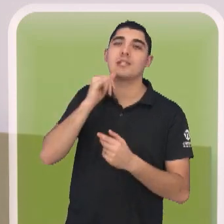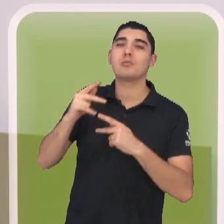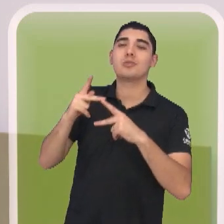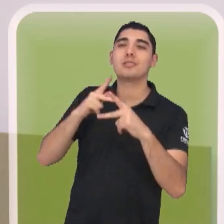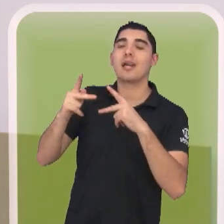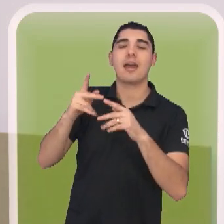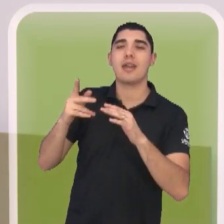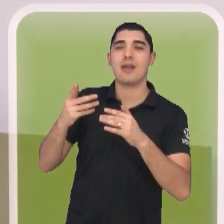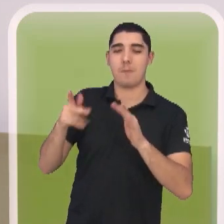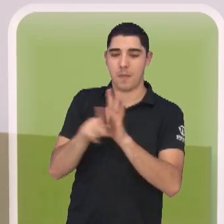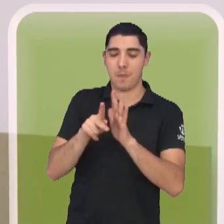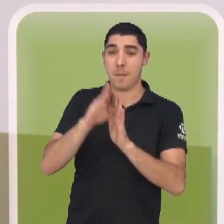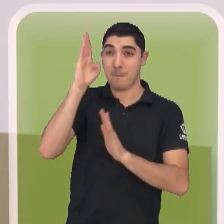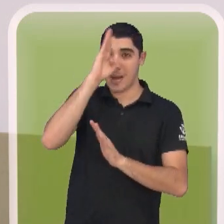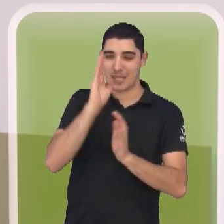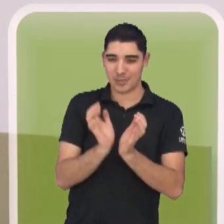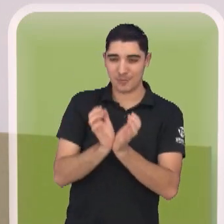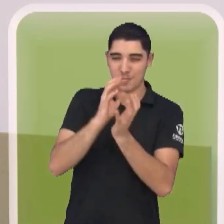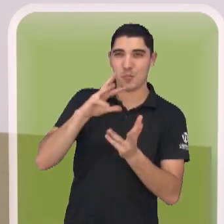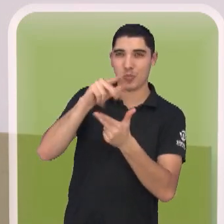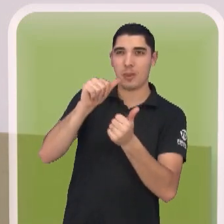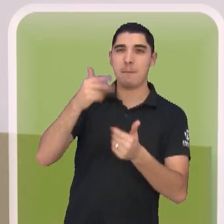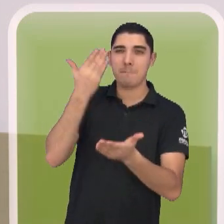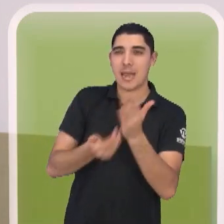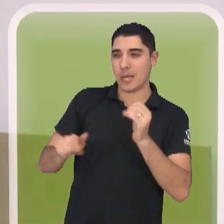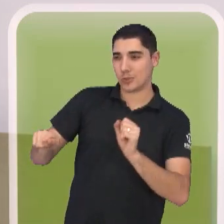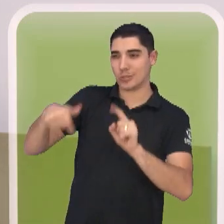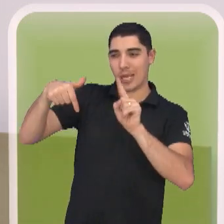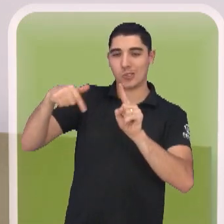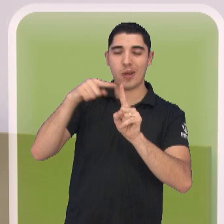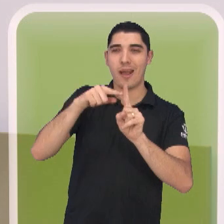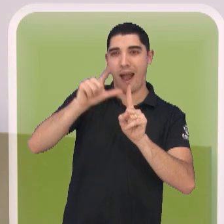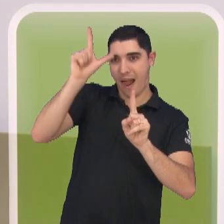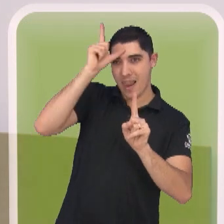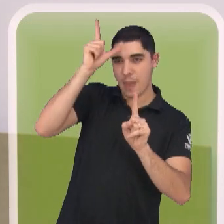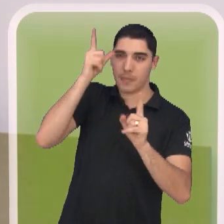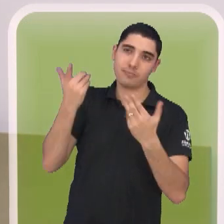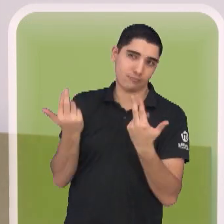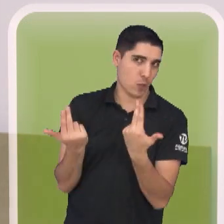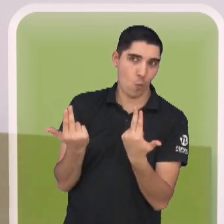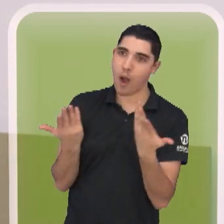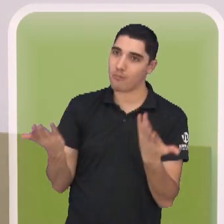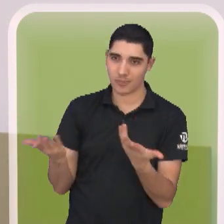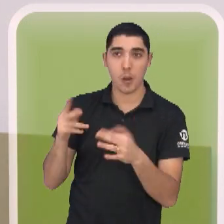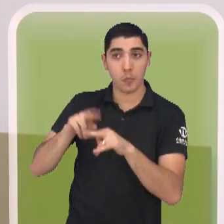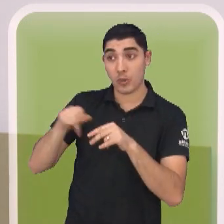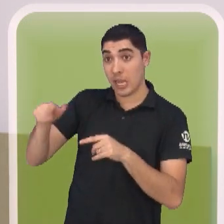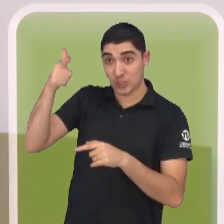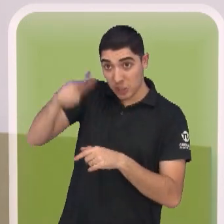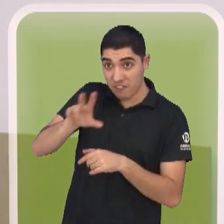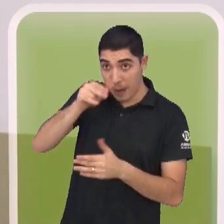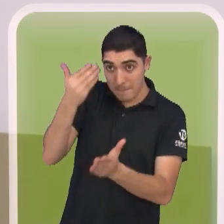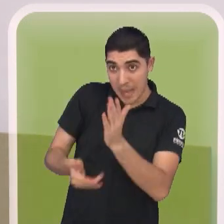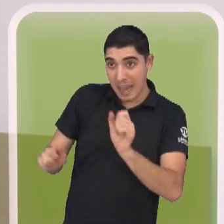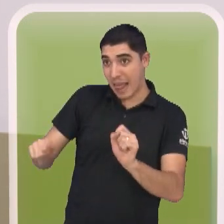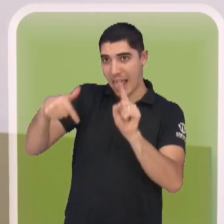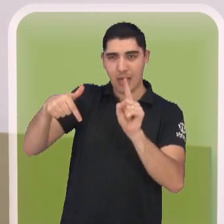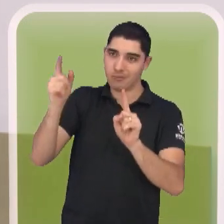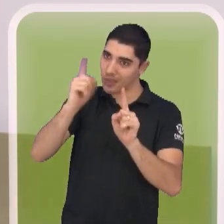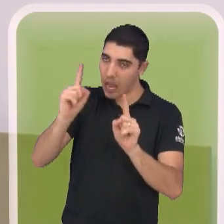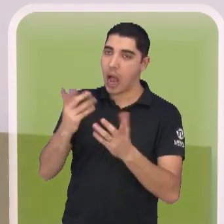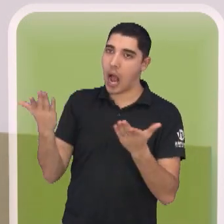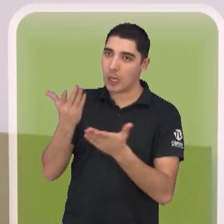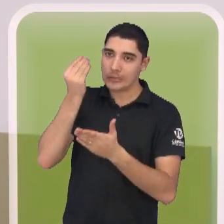Alemanha aconteceu uma vez uma vida tão na morte para esse time de São José também não vai perder mais de 50 pontos de diferença de novo mas é bom